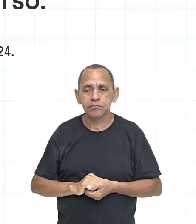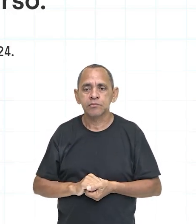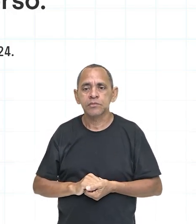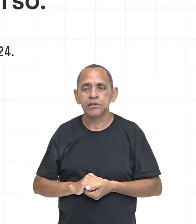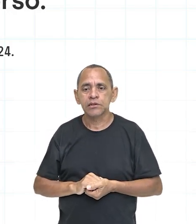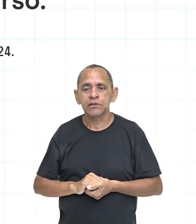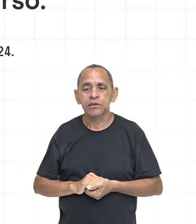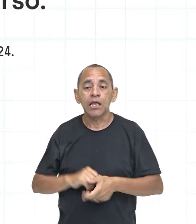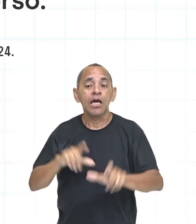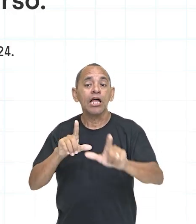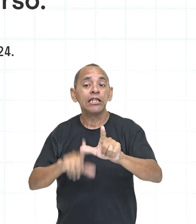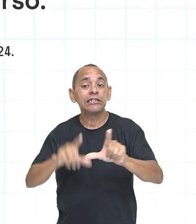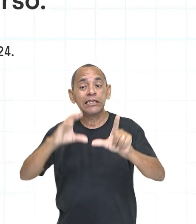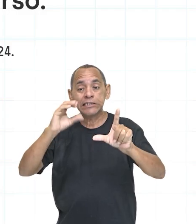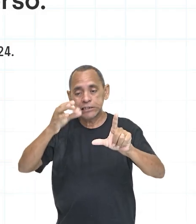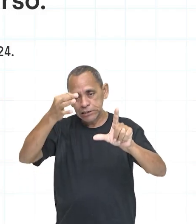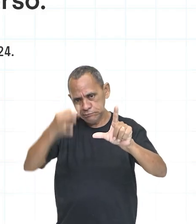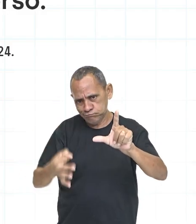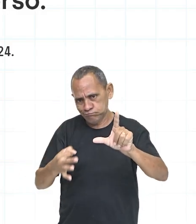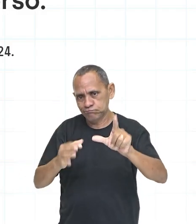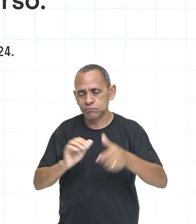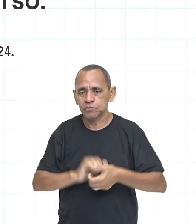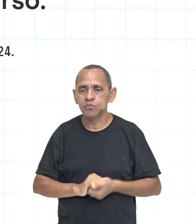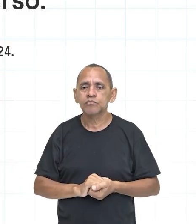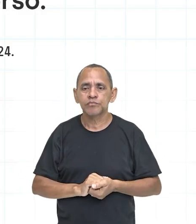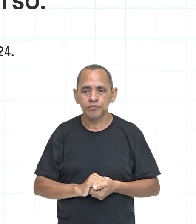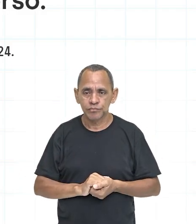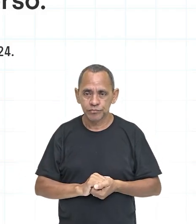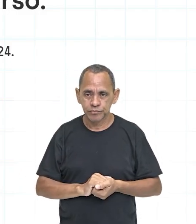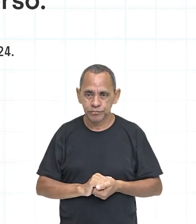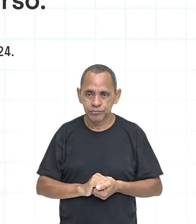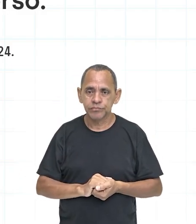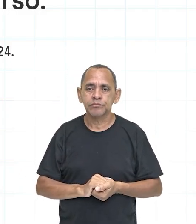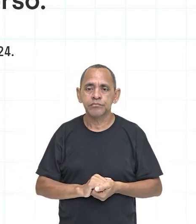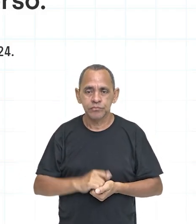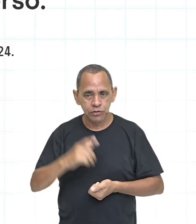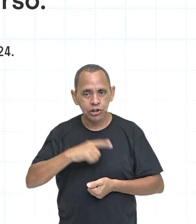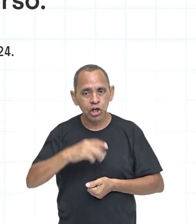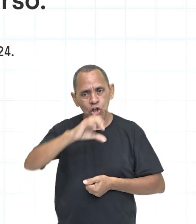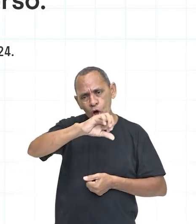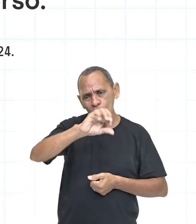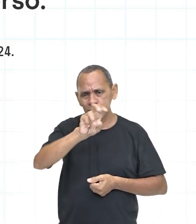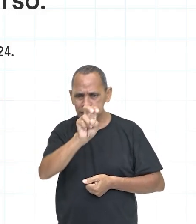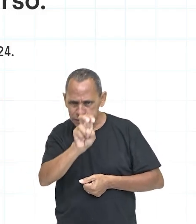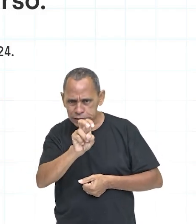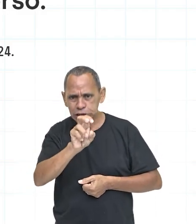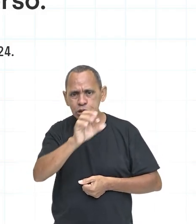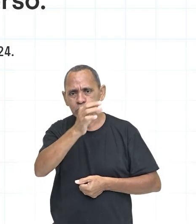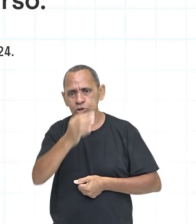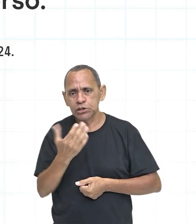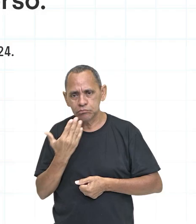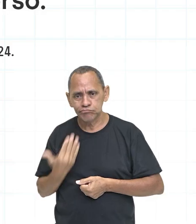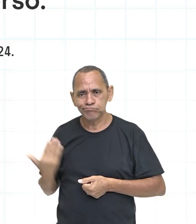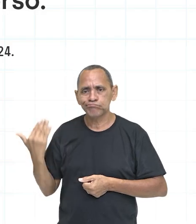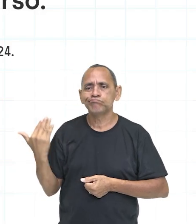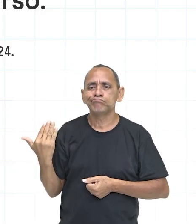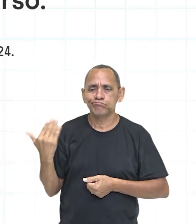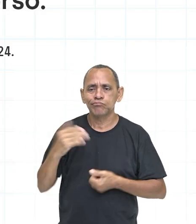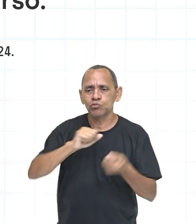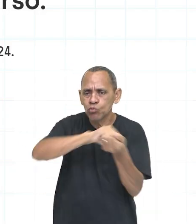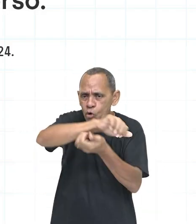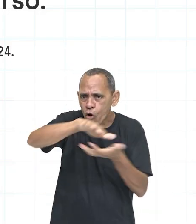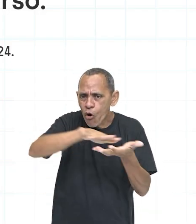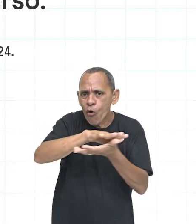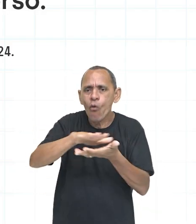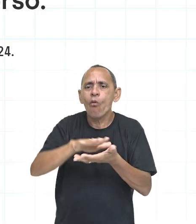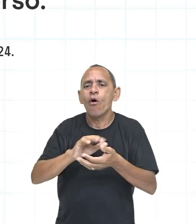C. Matéria escura e energia escura compõem cerca de 95% do universo e a matéria escura é inferida